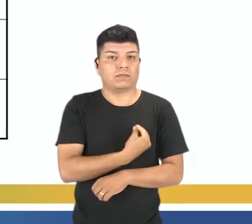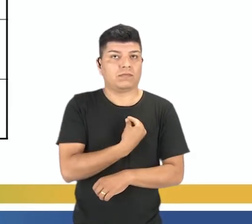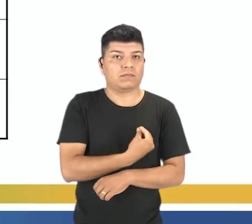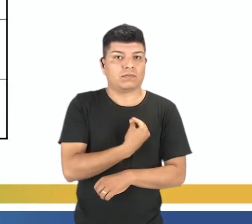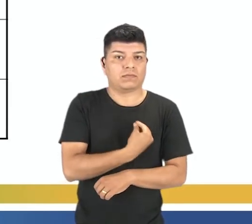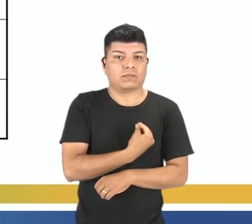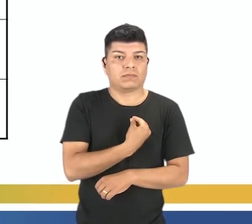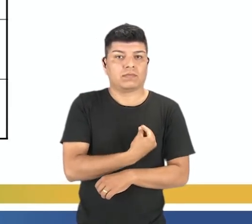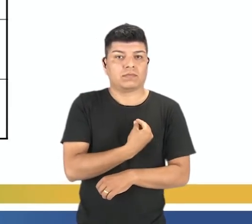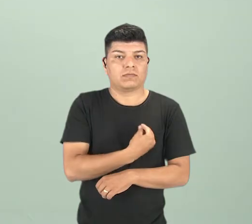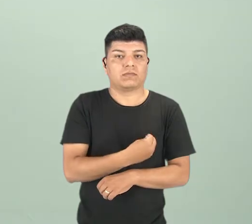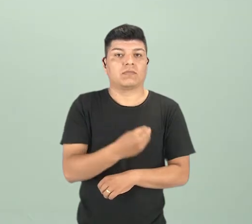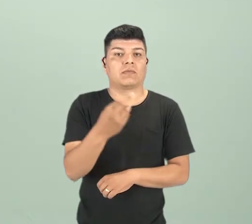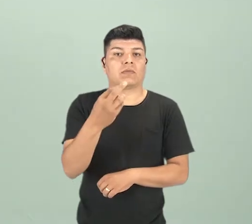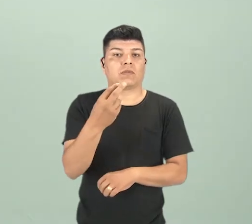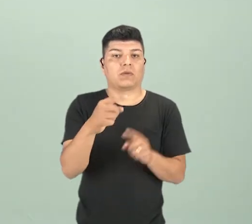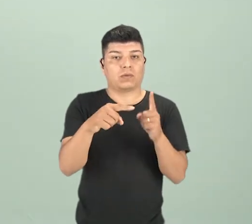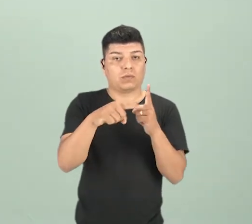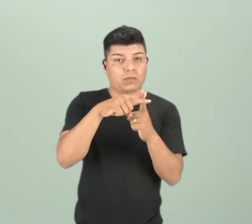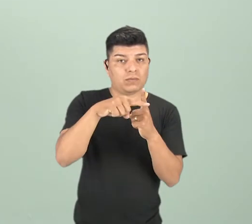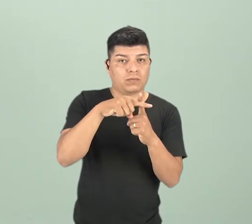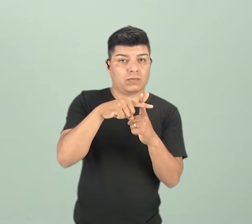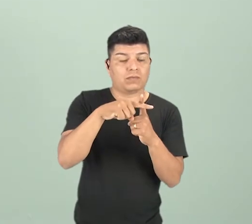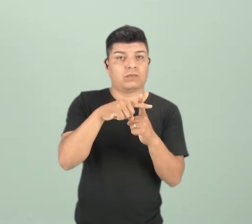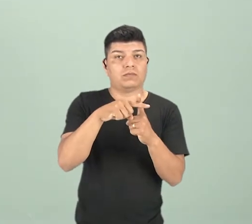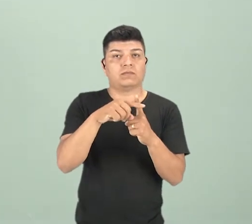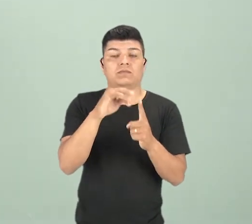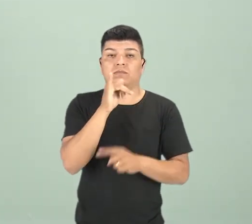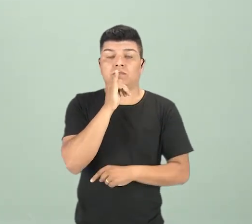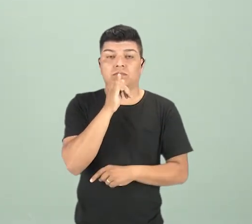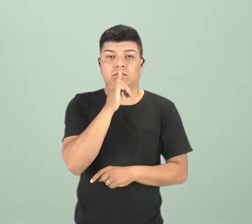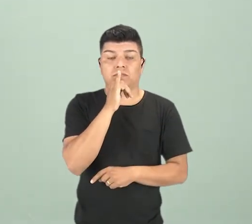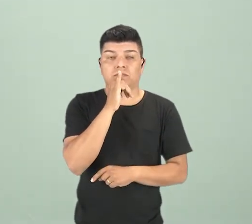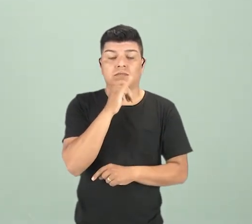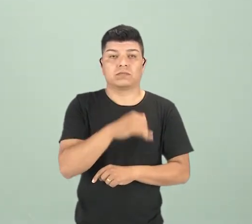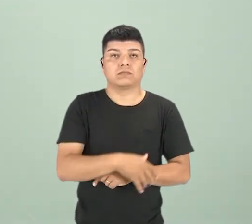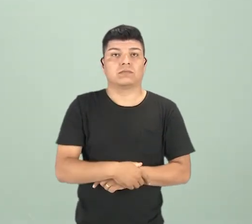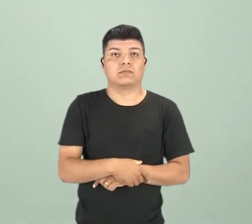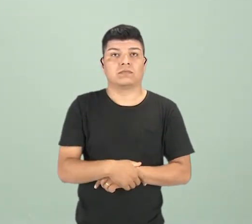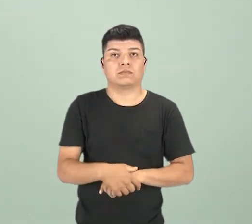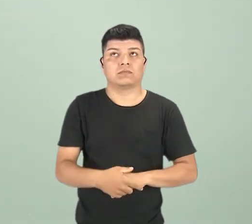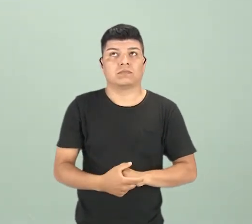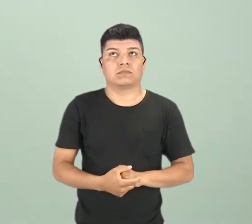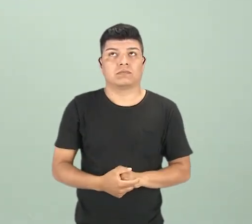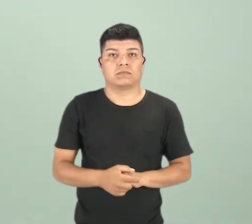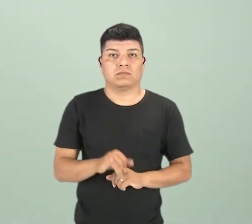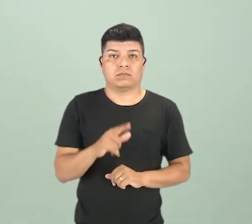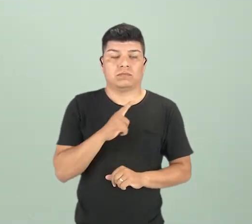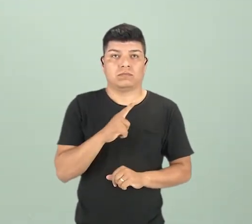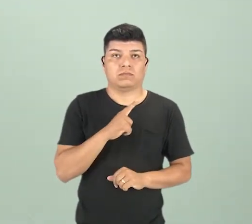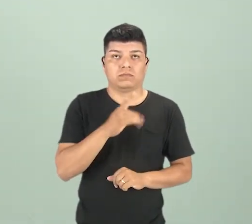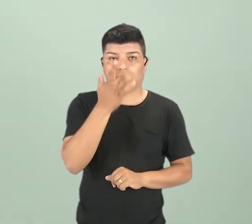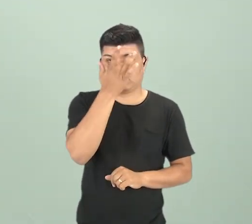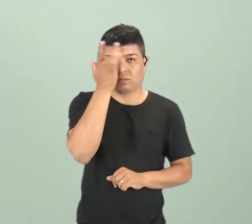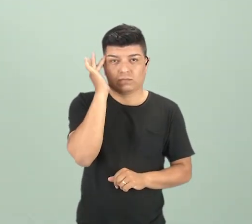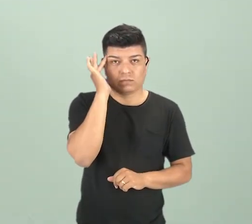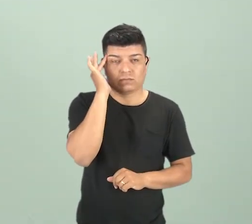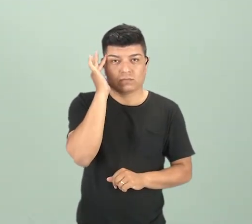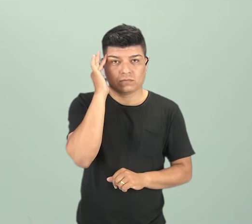então, do fator positivo, tá? Então, por exemplo, se eu tiver uma